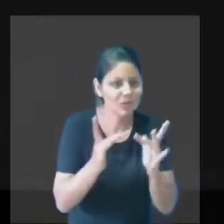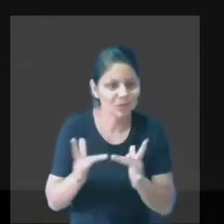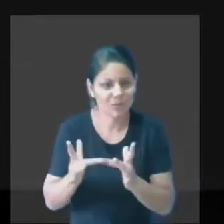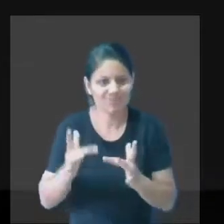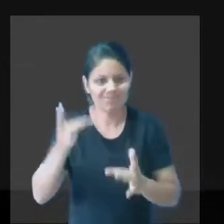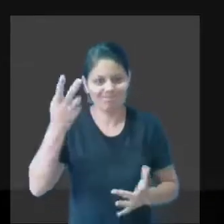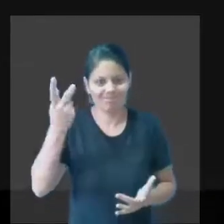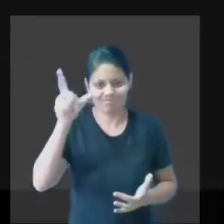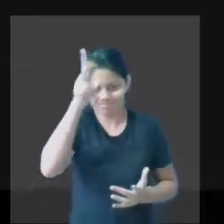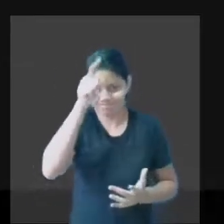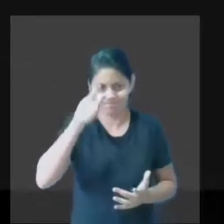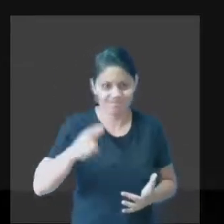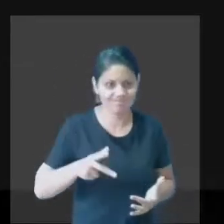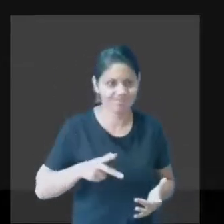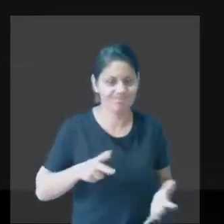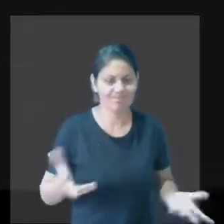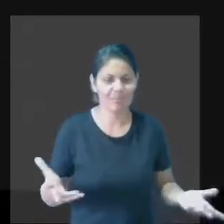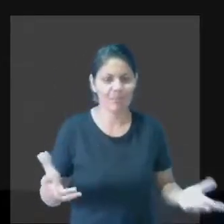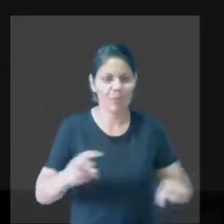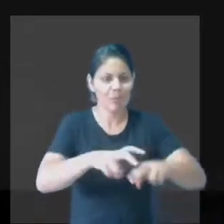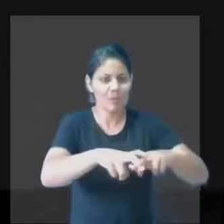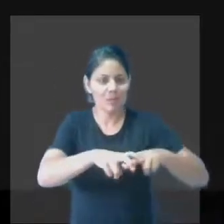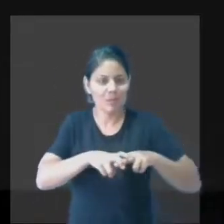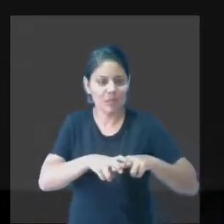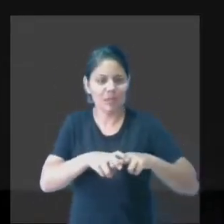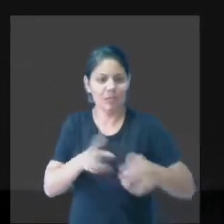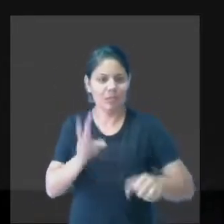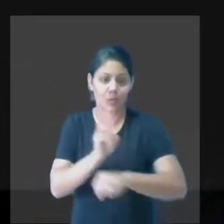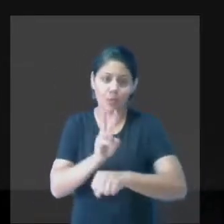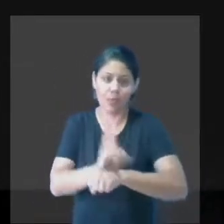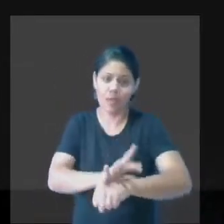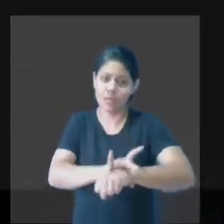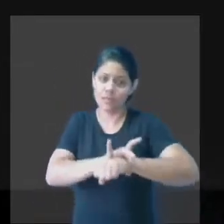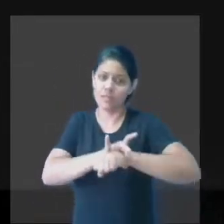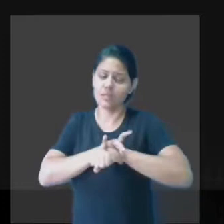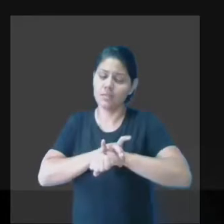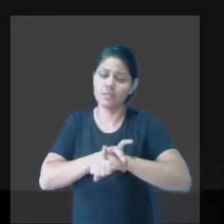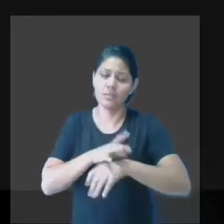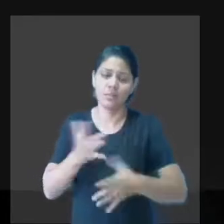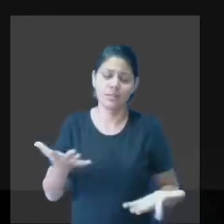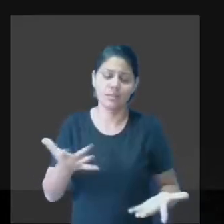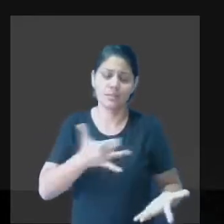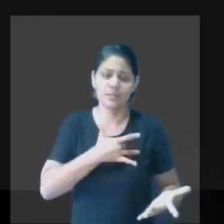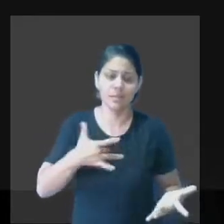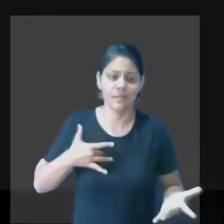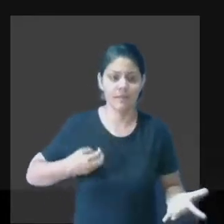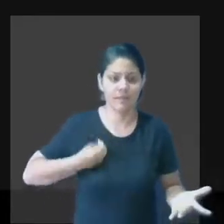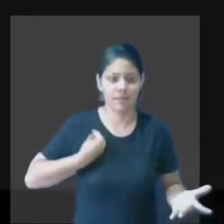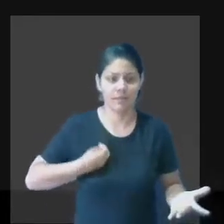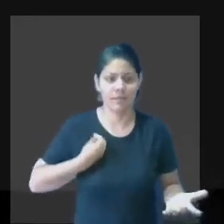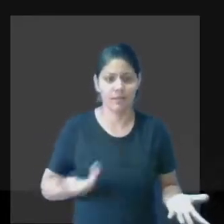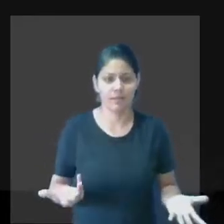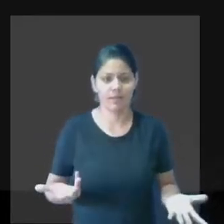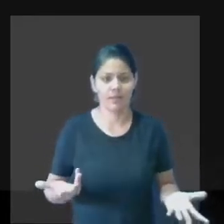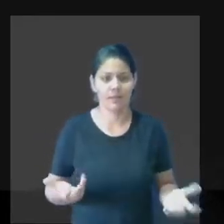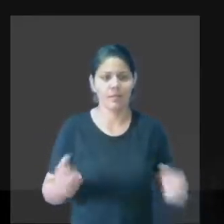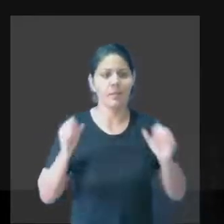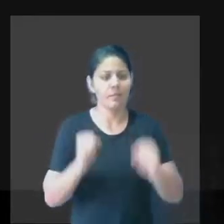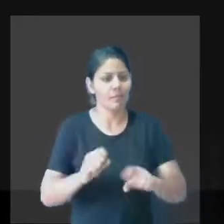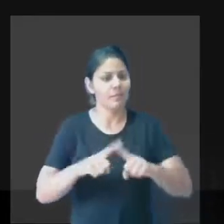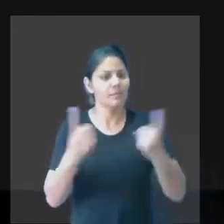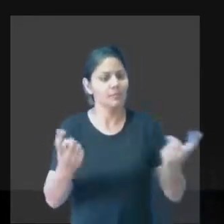nos foi impedido por questão de defesa e garantia da nossa própria vida, podemos ainda viver esse processo de